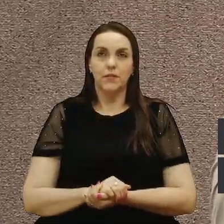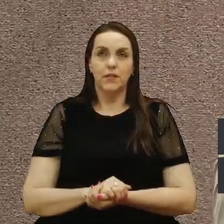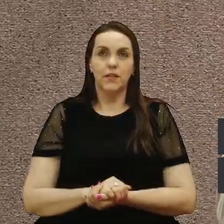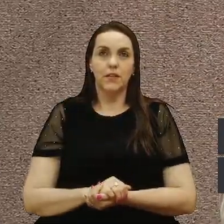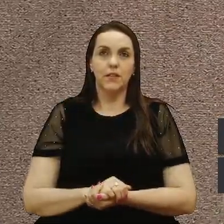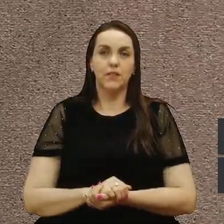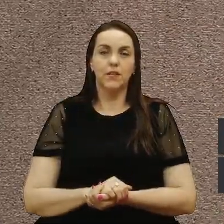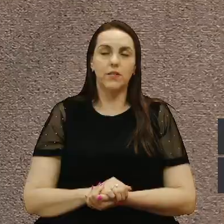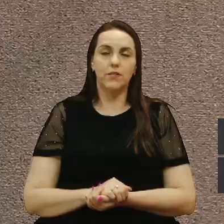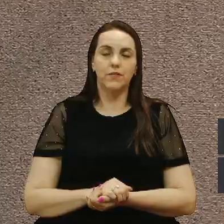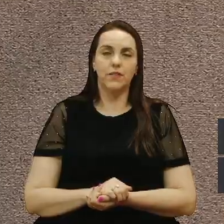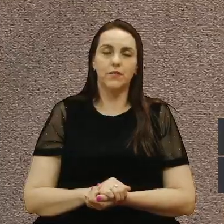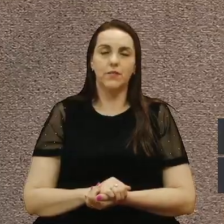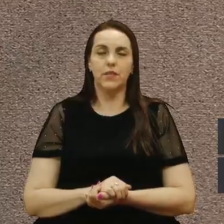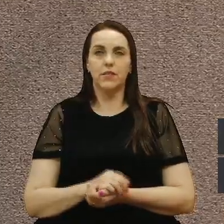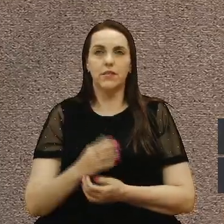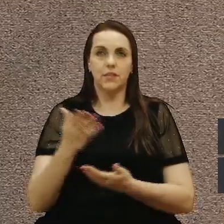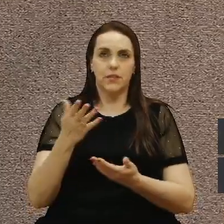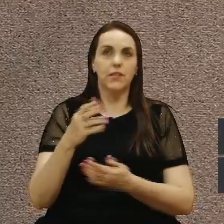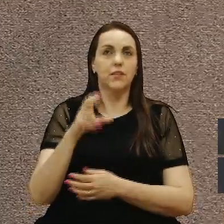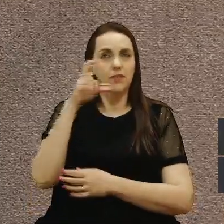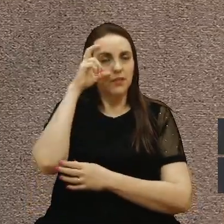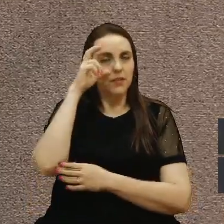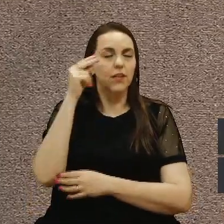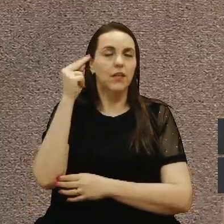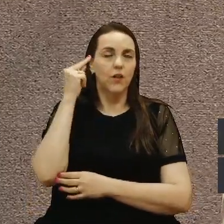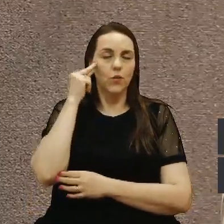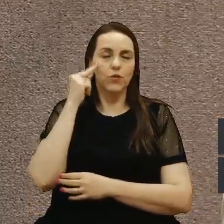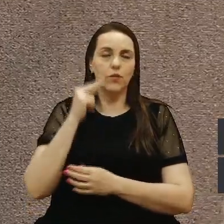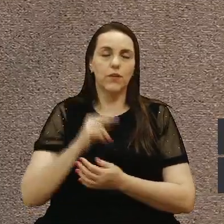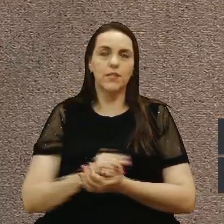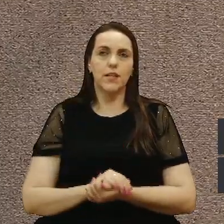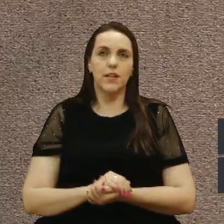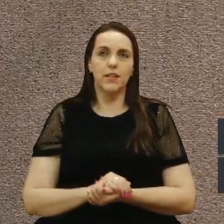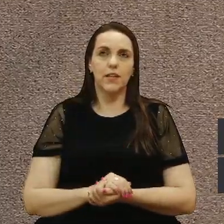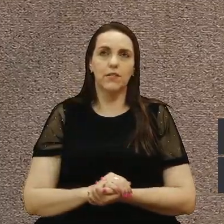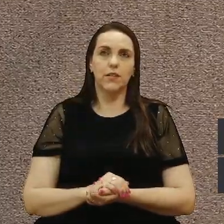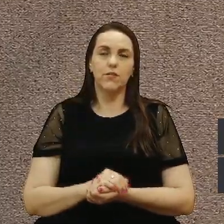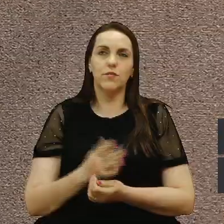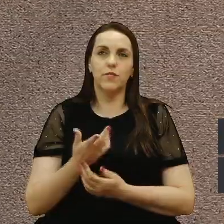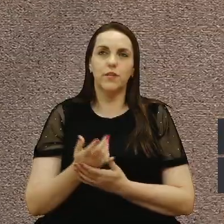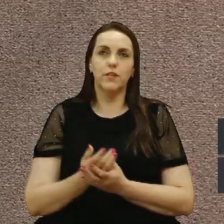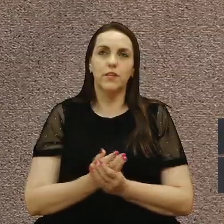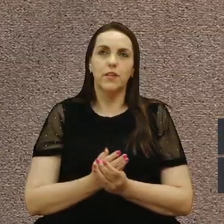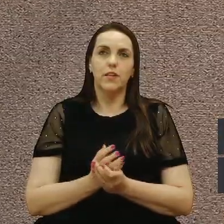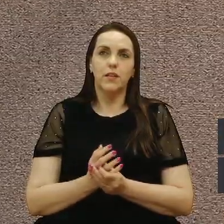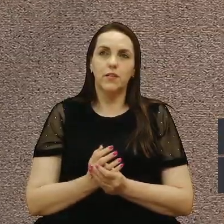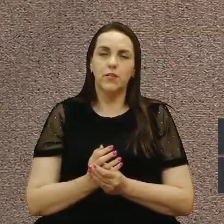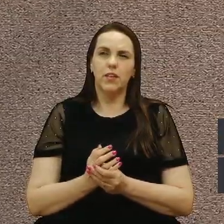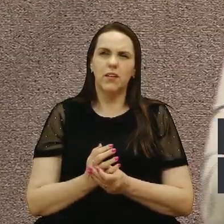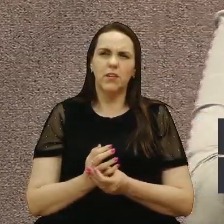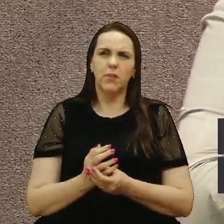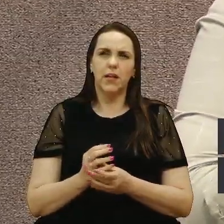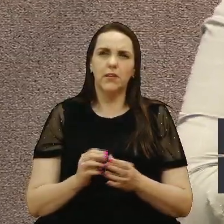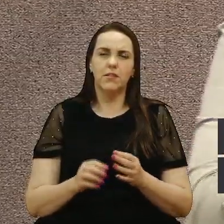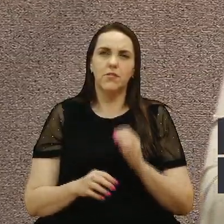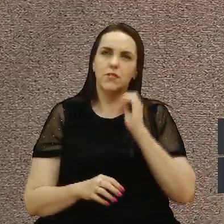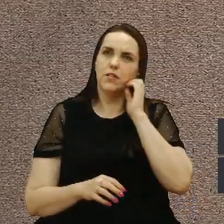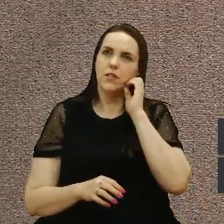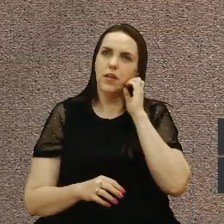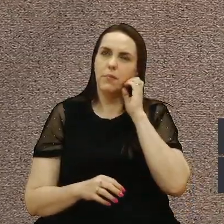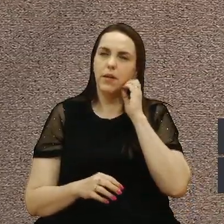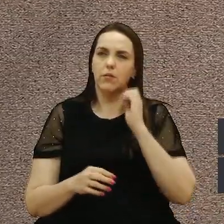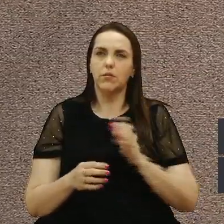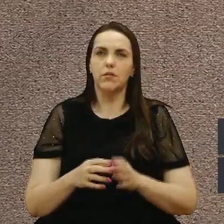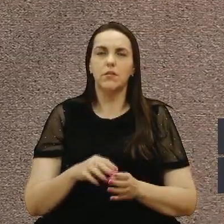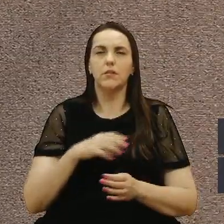Sandra, Aldonei e Fantinel, referenciaram aqui. Importante essa ação voltada para o interior da nossa cidade, que, diga-se de passagem,